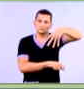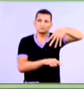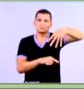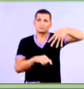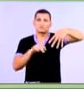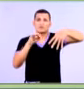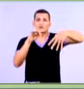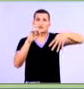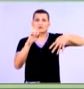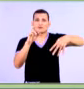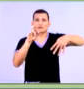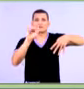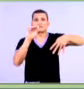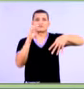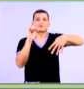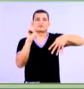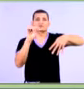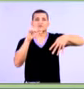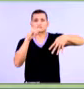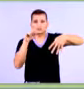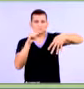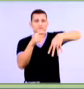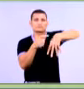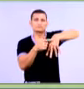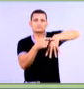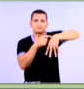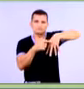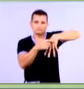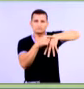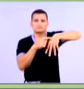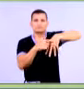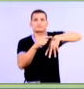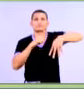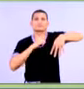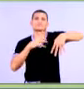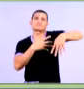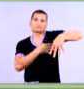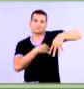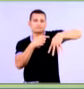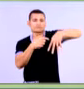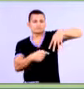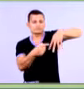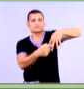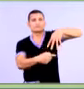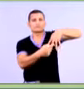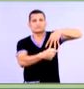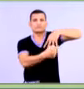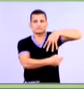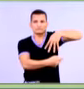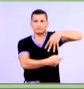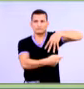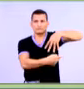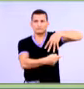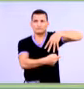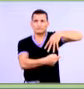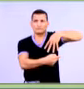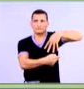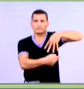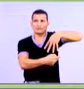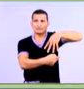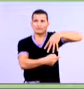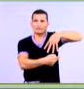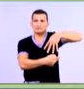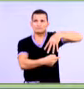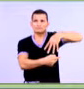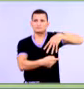é um nó de derivação, porque ela tem filhos. Esse daqui seria um exemplo de nó de derivação, porque ele tem filhos, né? E